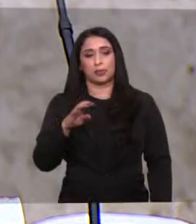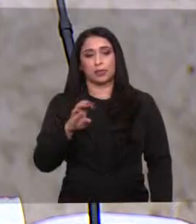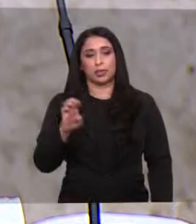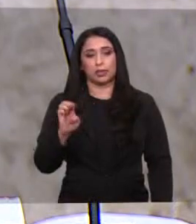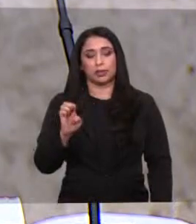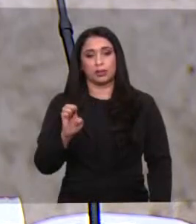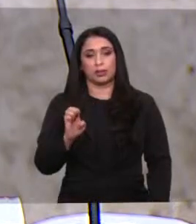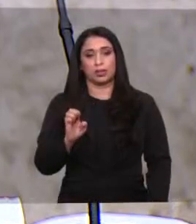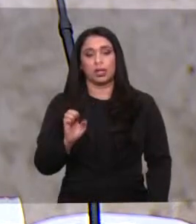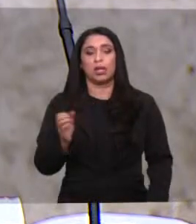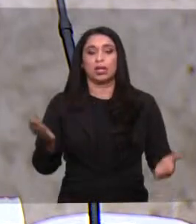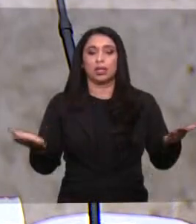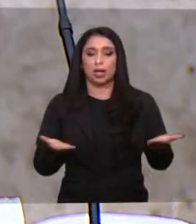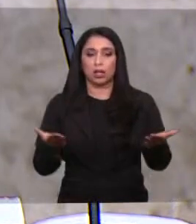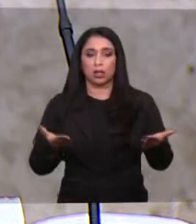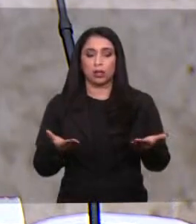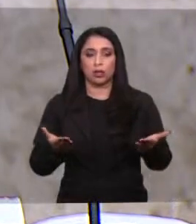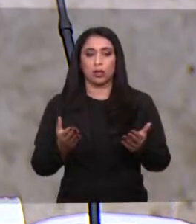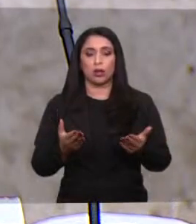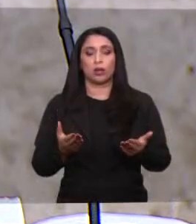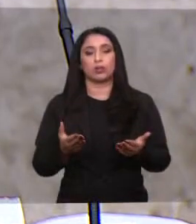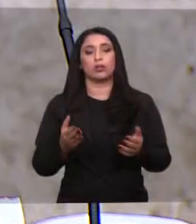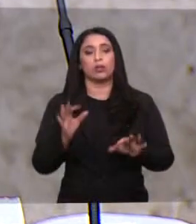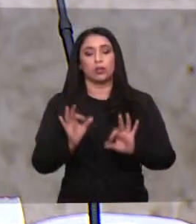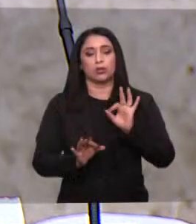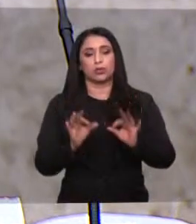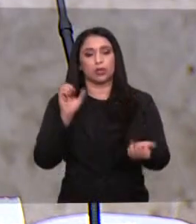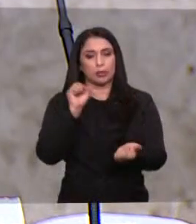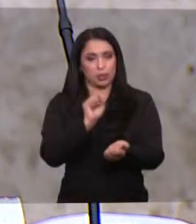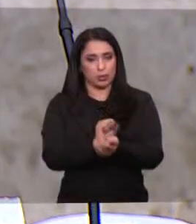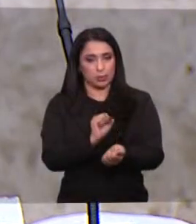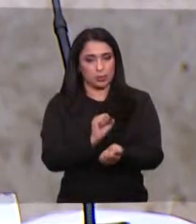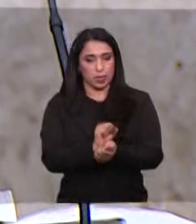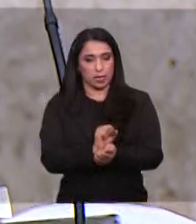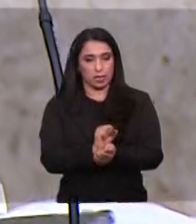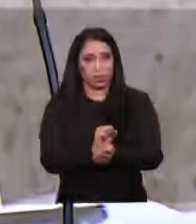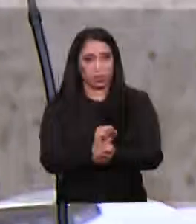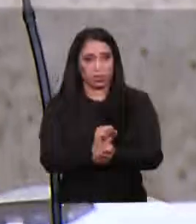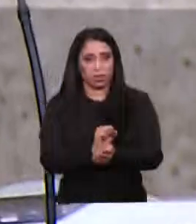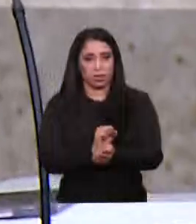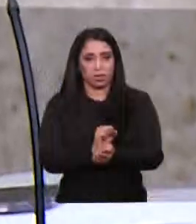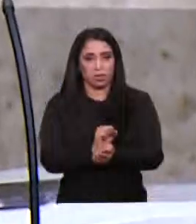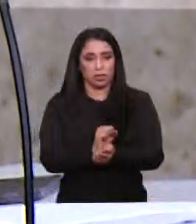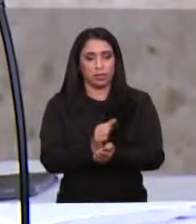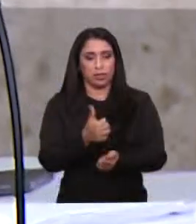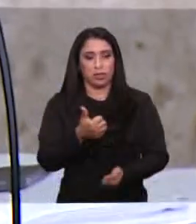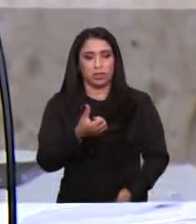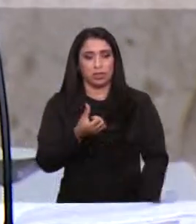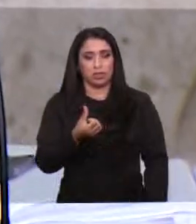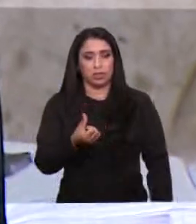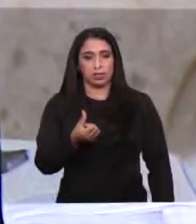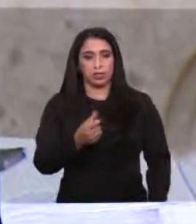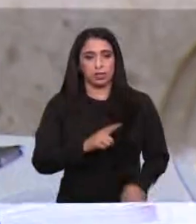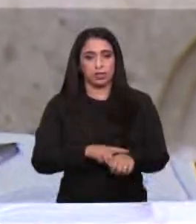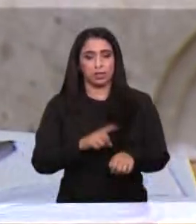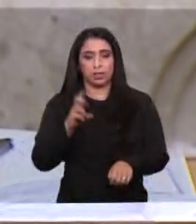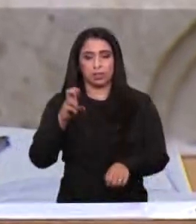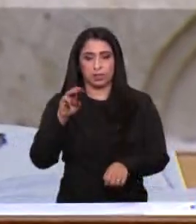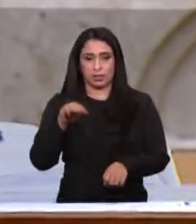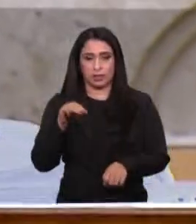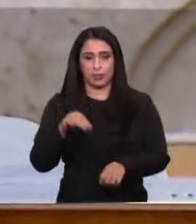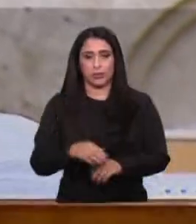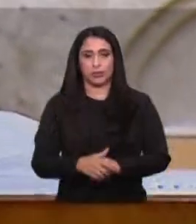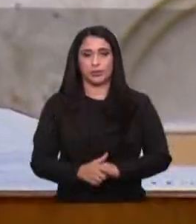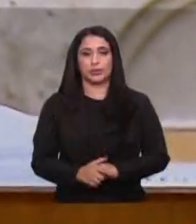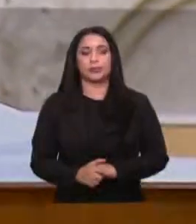e suspendo a sessão pelo prazo regimental, uma vez que já são 16 horas e 5 minutos. Ao centro da